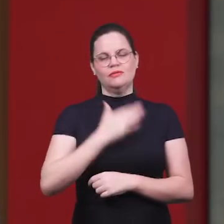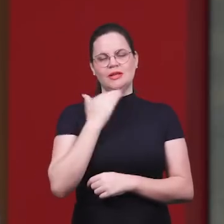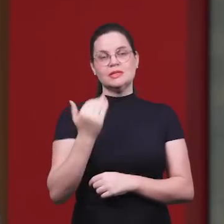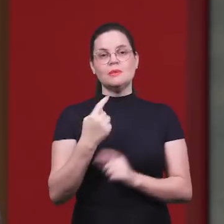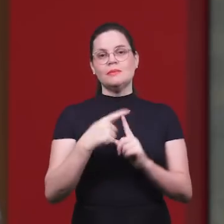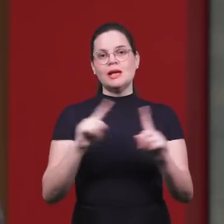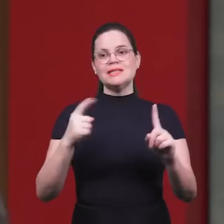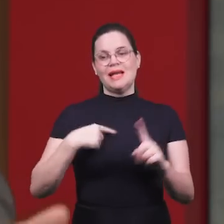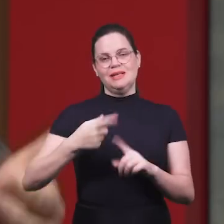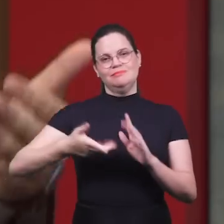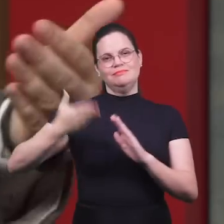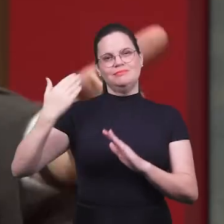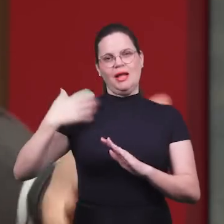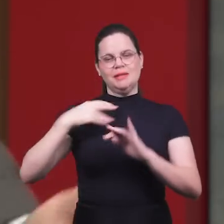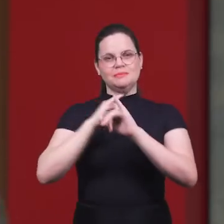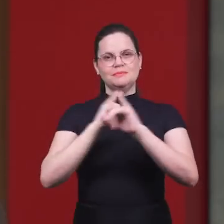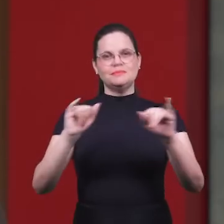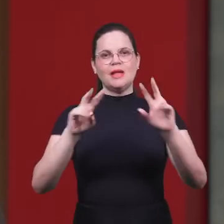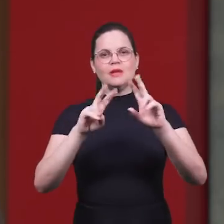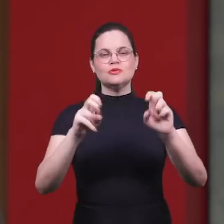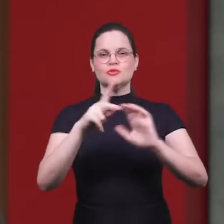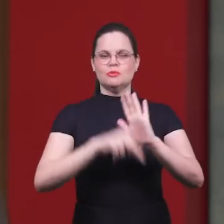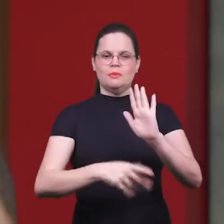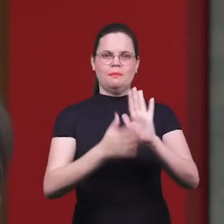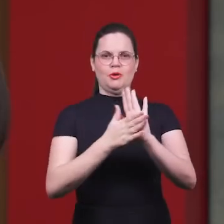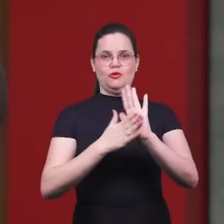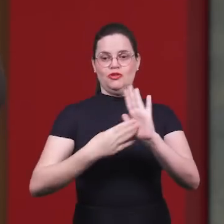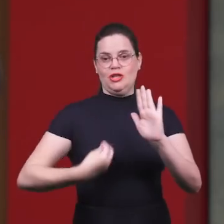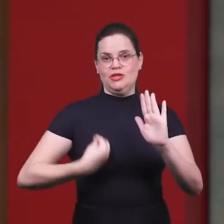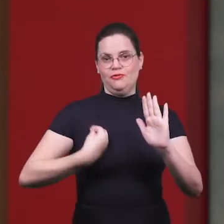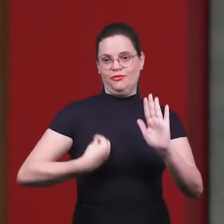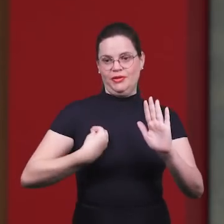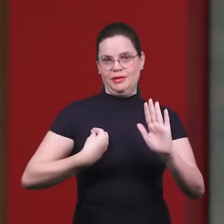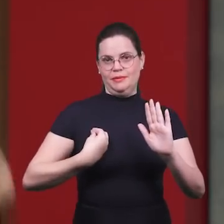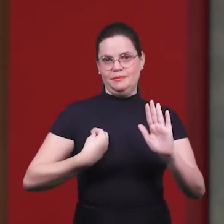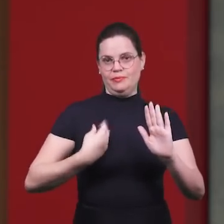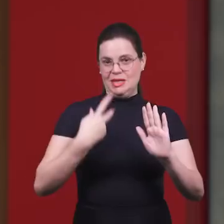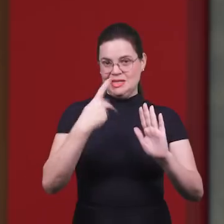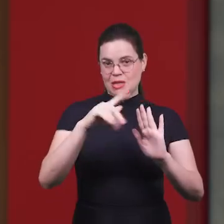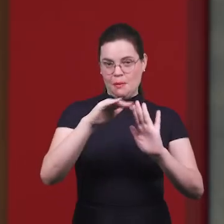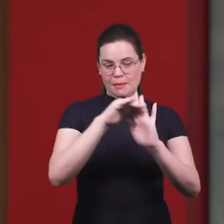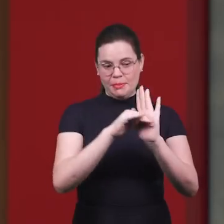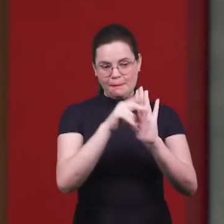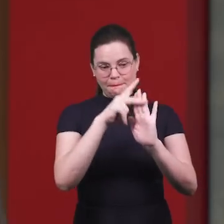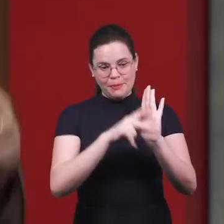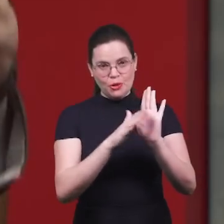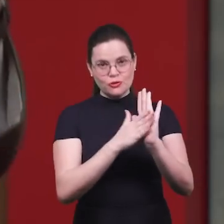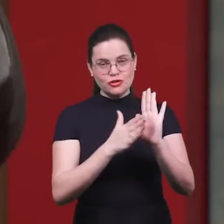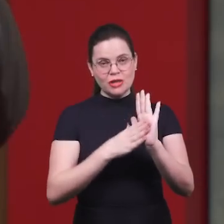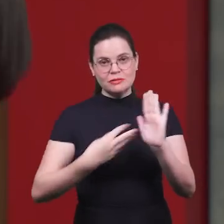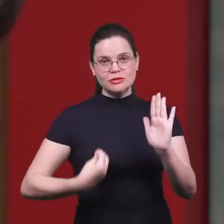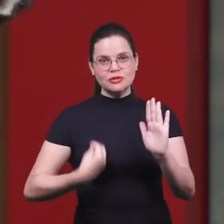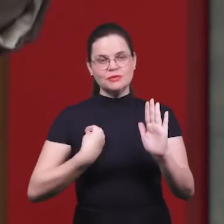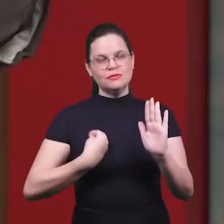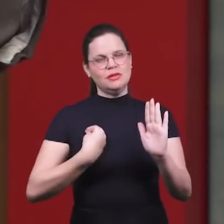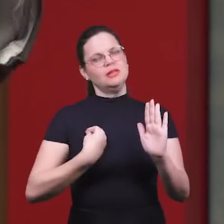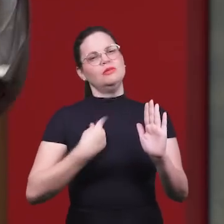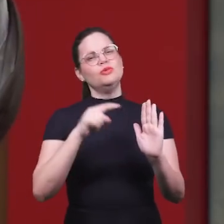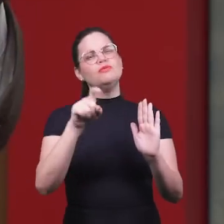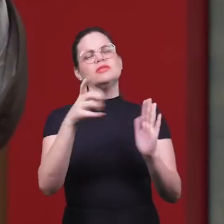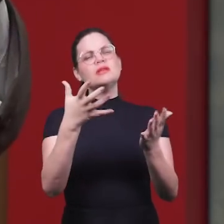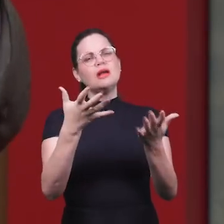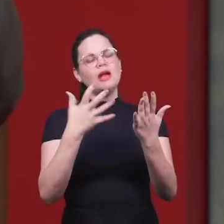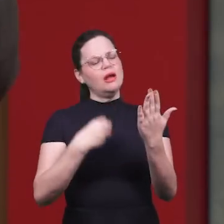muito, que é o projeto de vida. Quando você tem um projeto de vida, você visualiza o que você